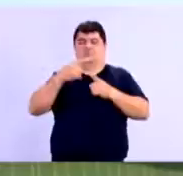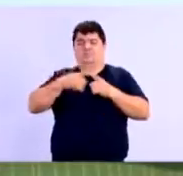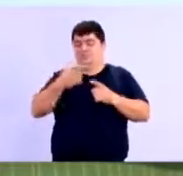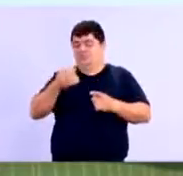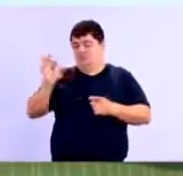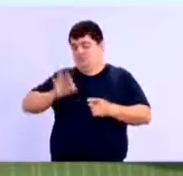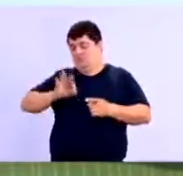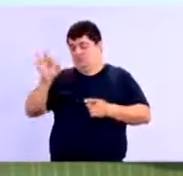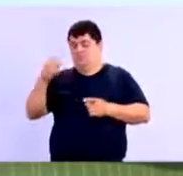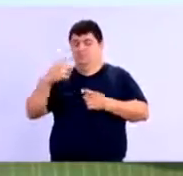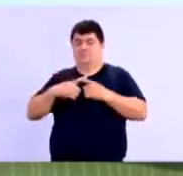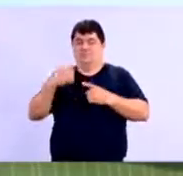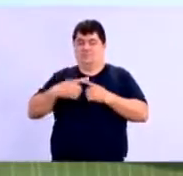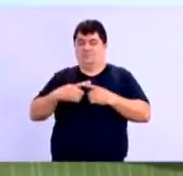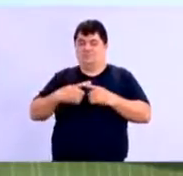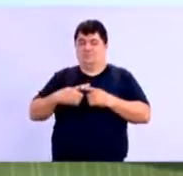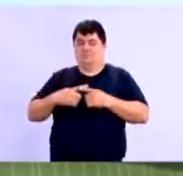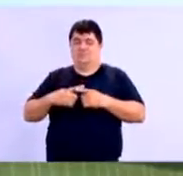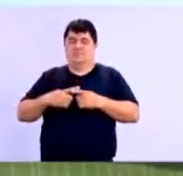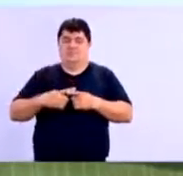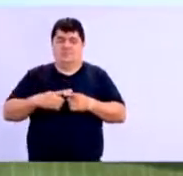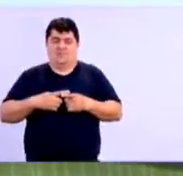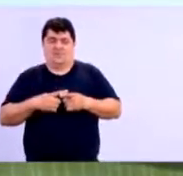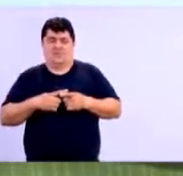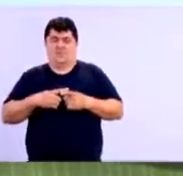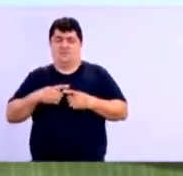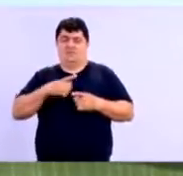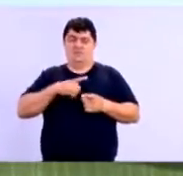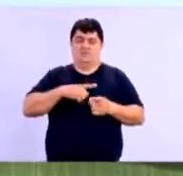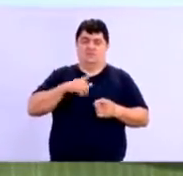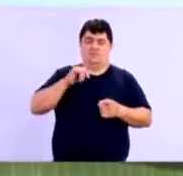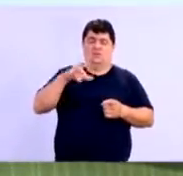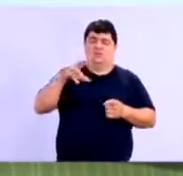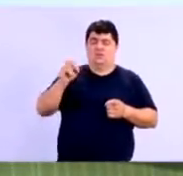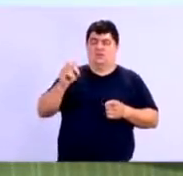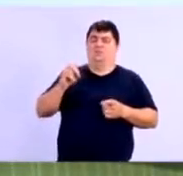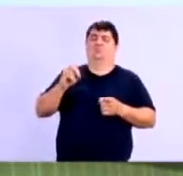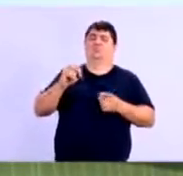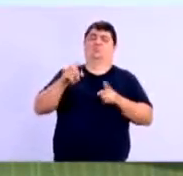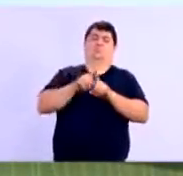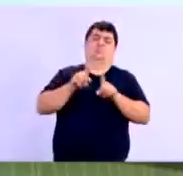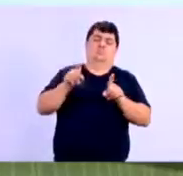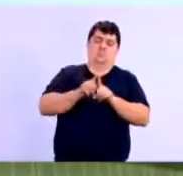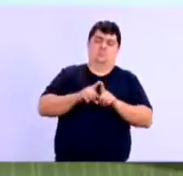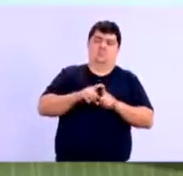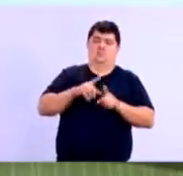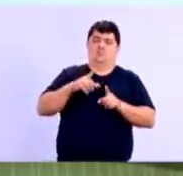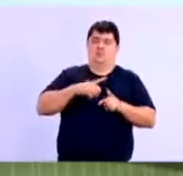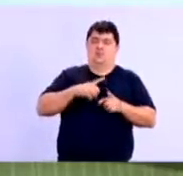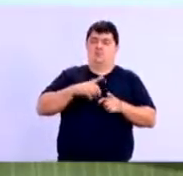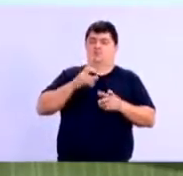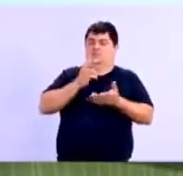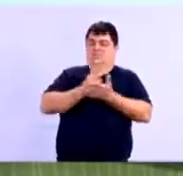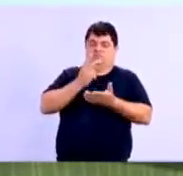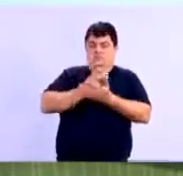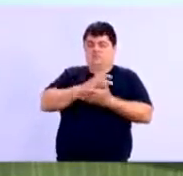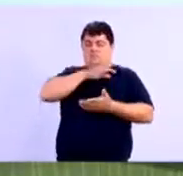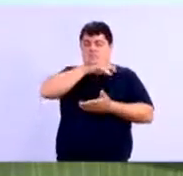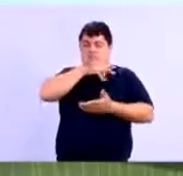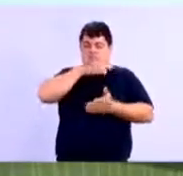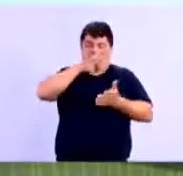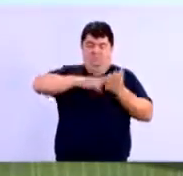20%. Então, às vezes, as empresas, mesmo tendo uma boa lucratividade, uma boa margem, ela vai ter